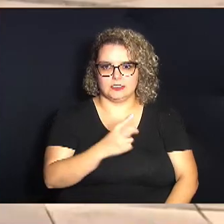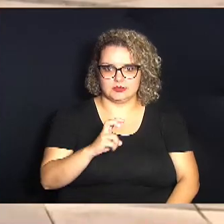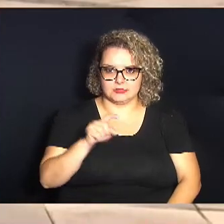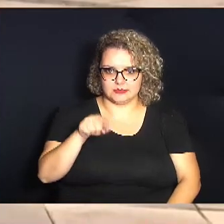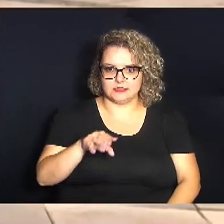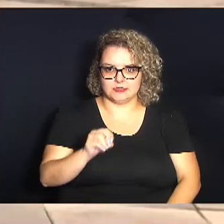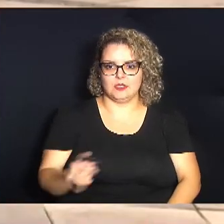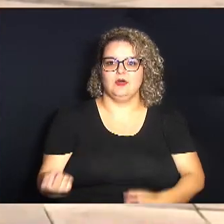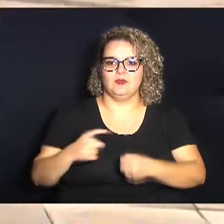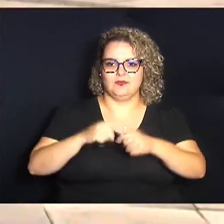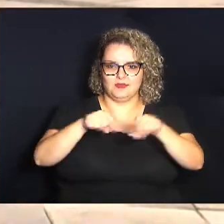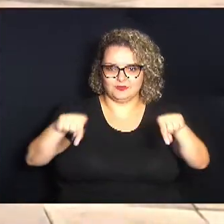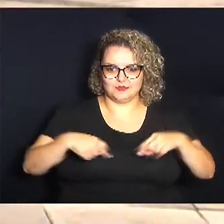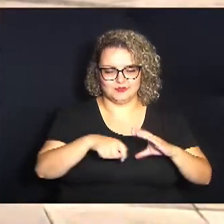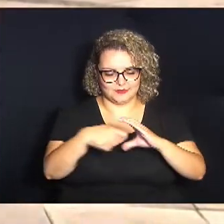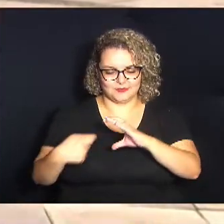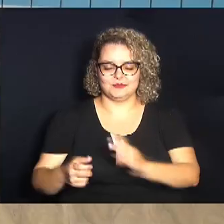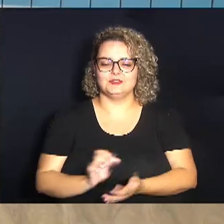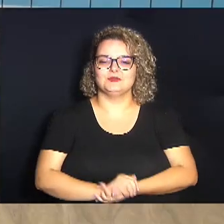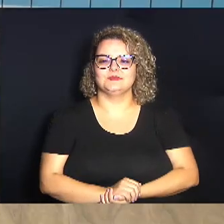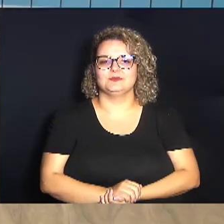volto com você aí no estúdio.